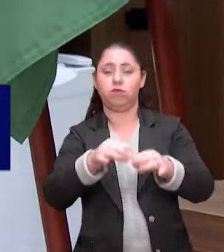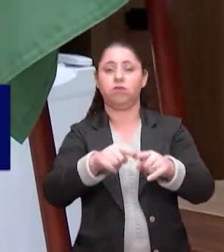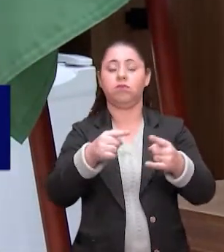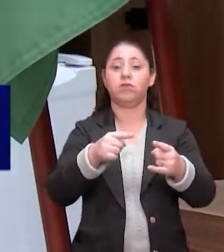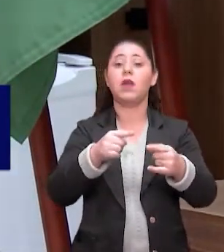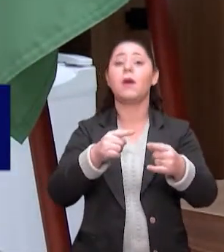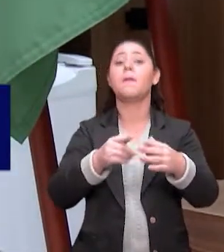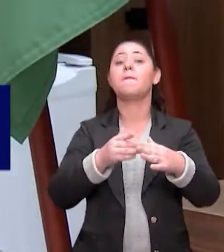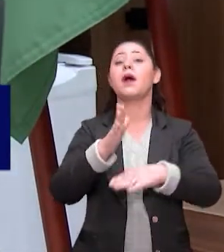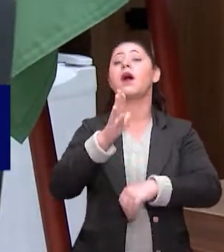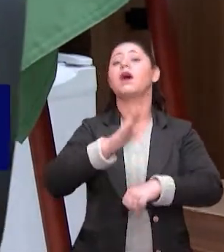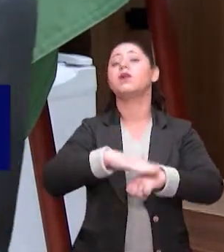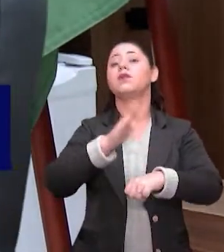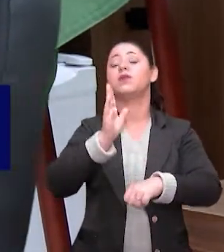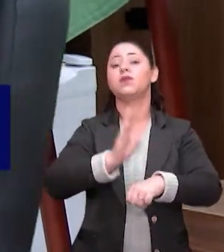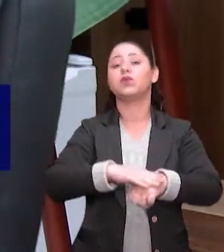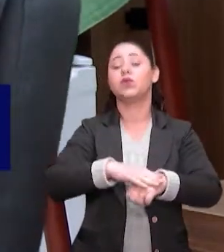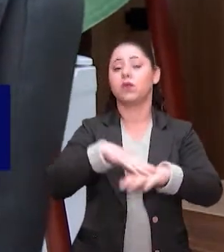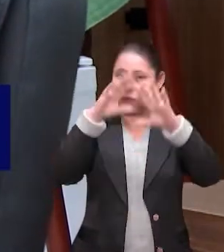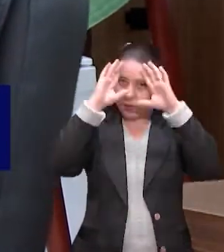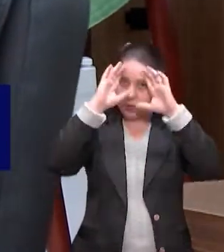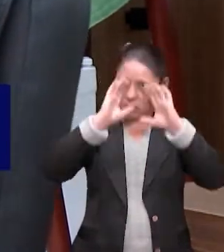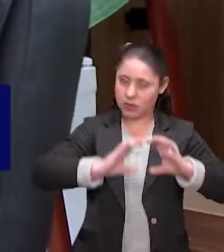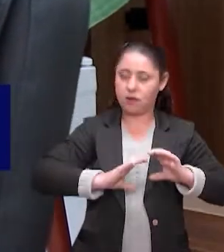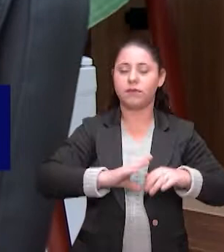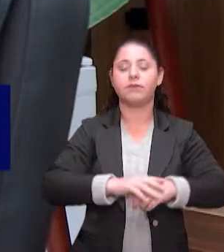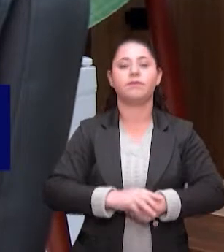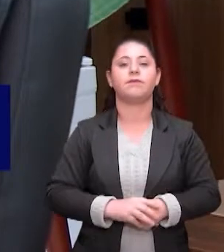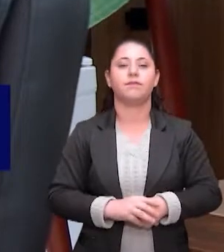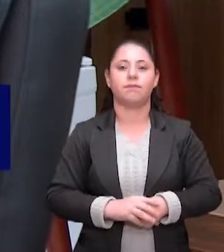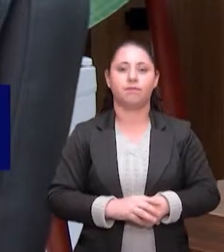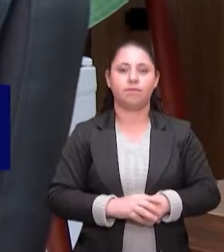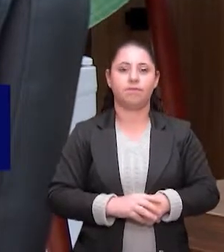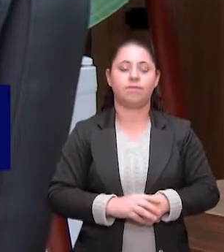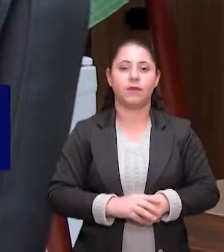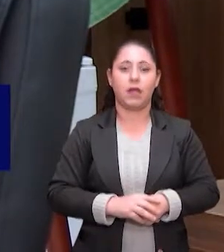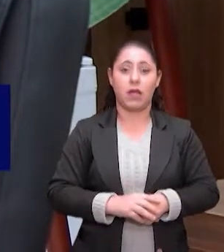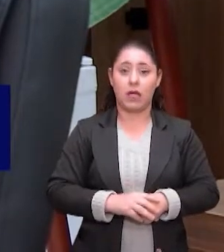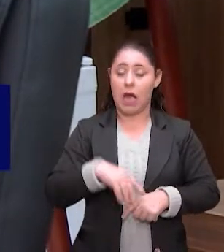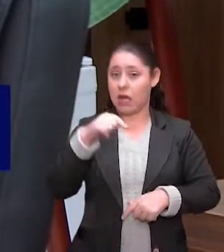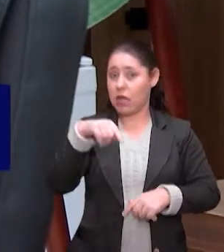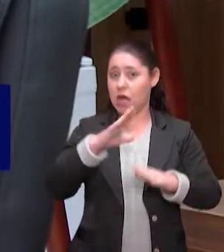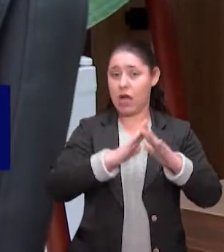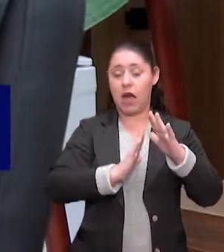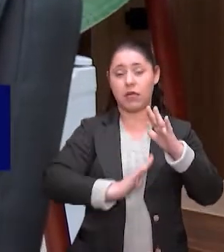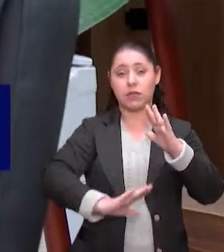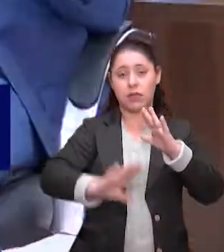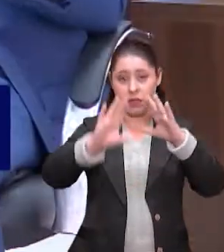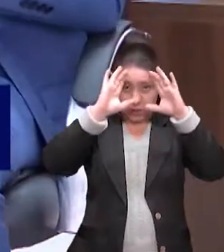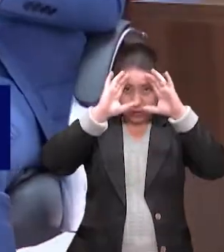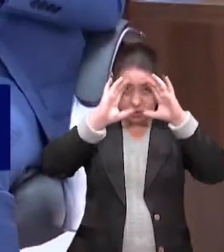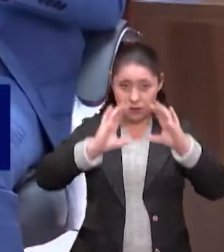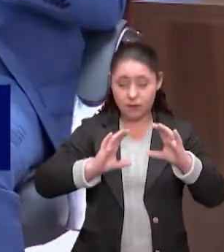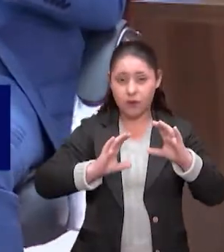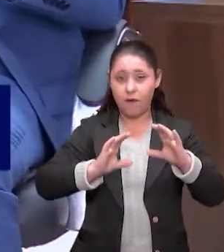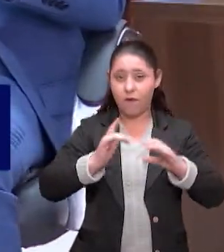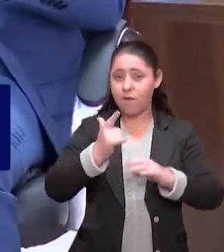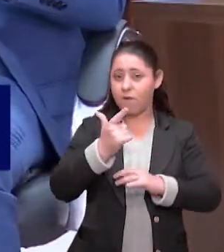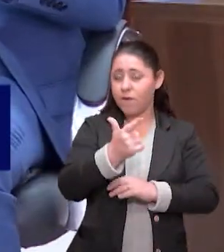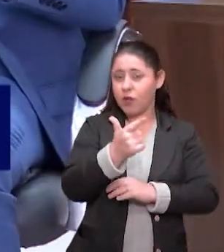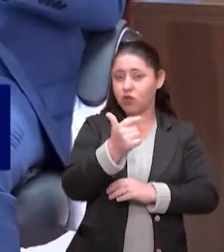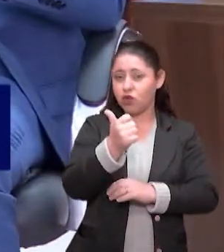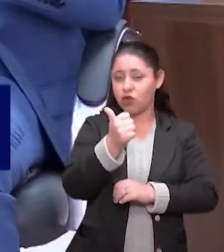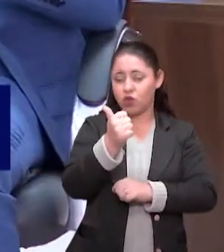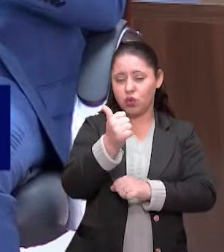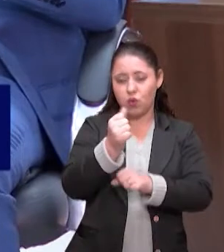mas, muito além disso, nós temos diariamente pautas de cidadania. Essa casa é uma casa da cidadania. E ao longo desses